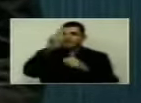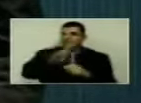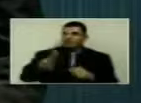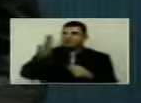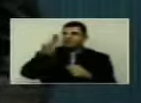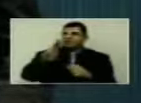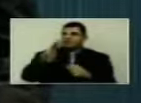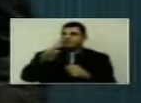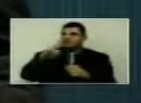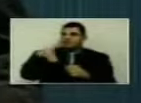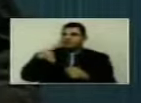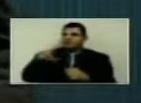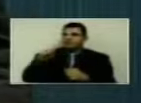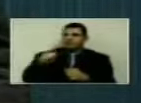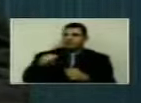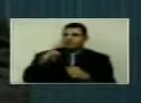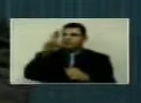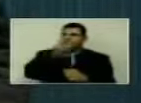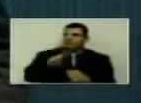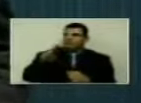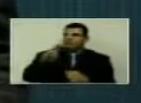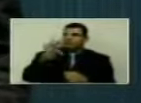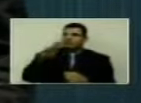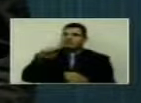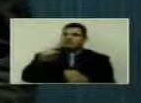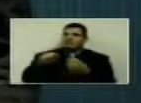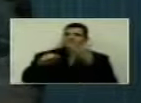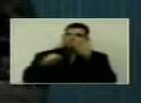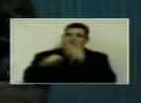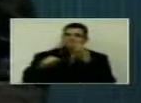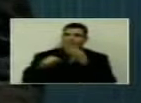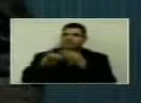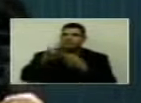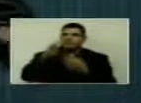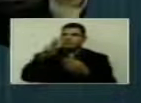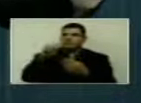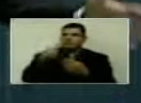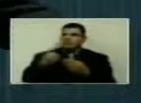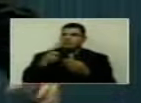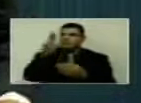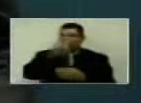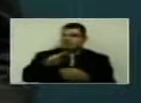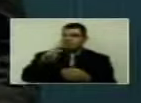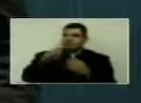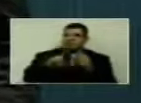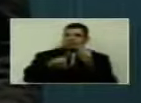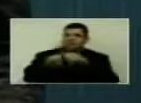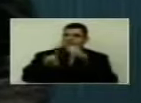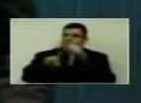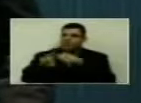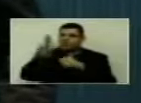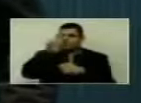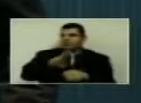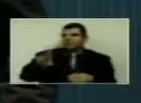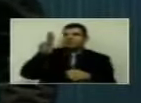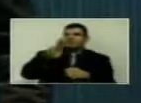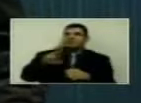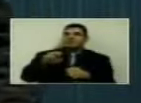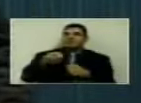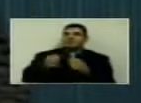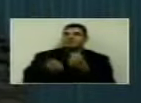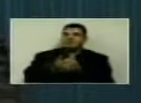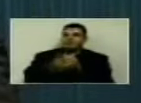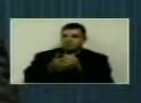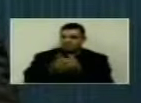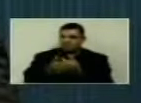usar macaxeira, que vai usar batata doce, que vai usar jirimu, que vai usar banana, que vai usar